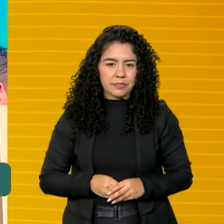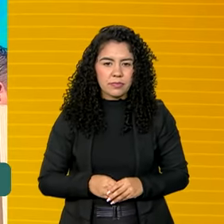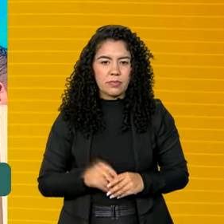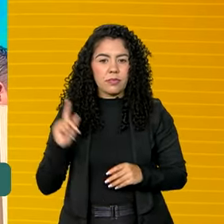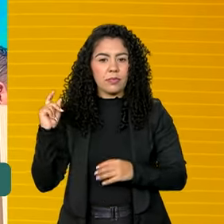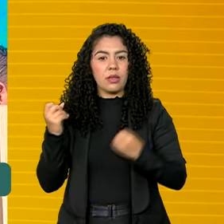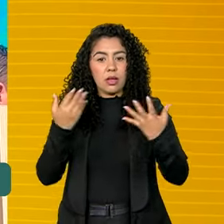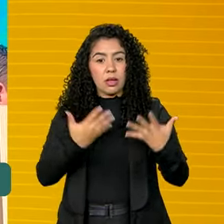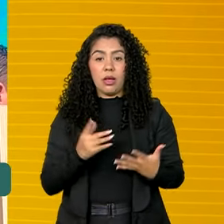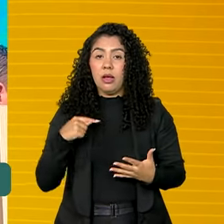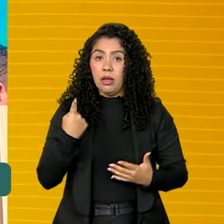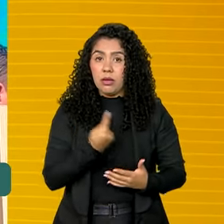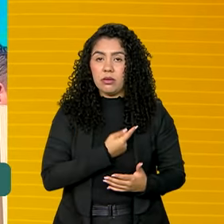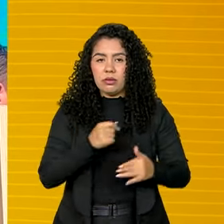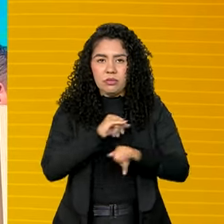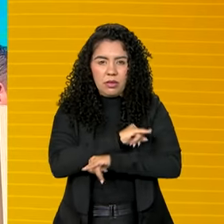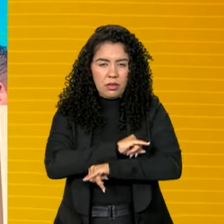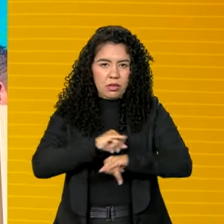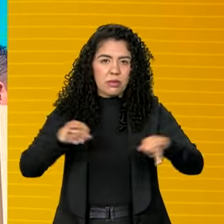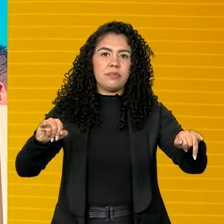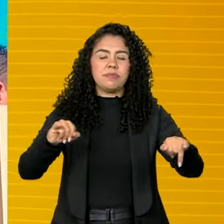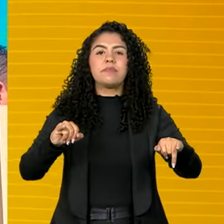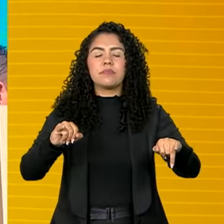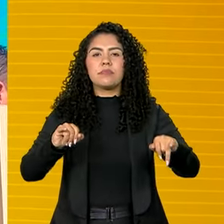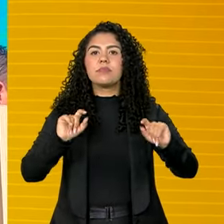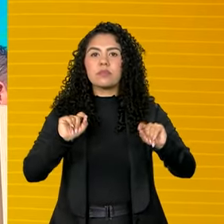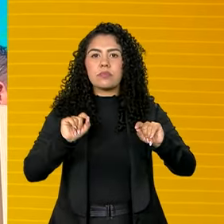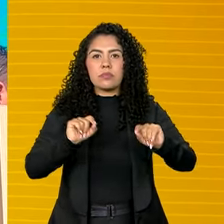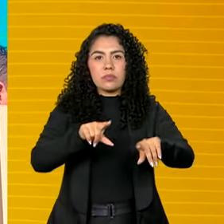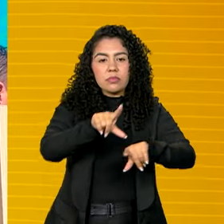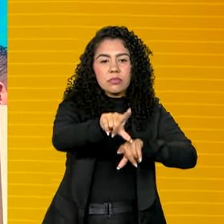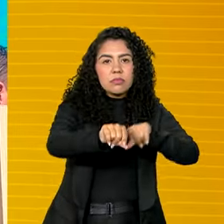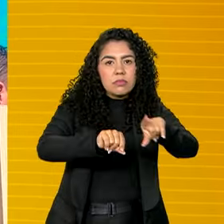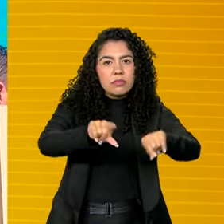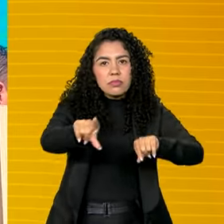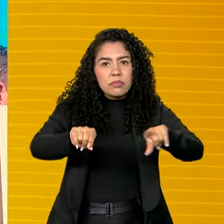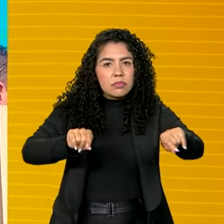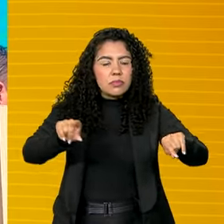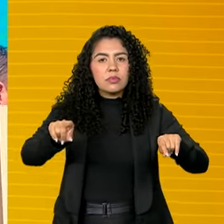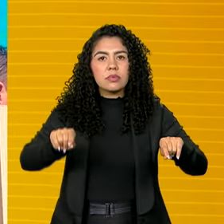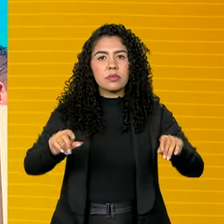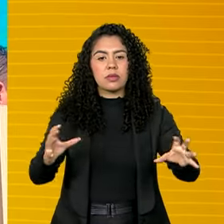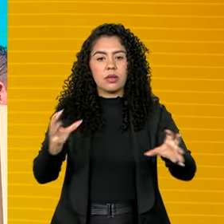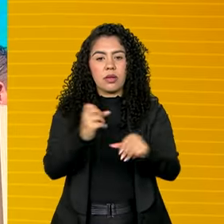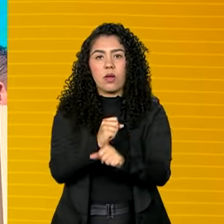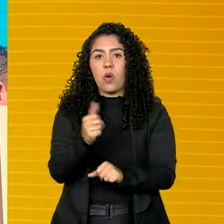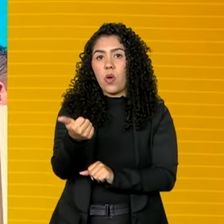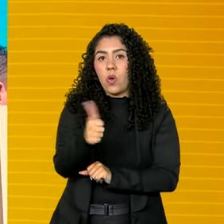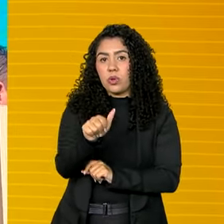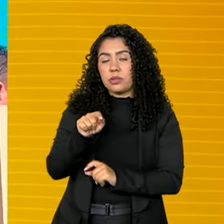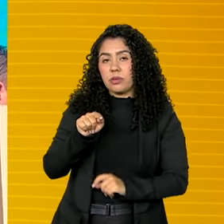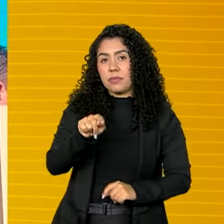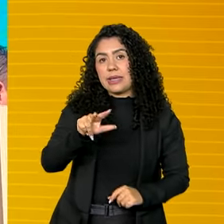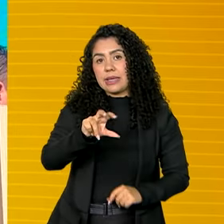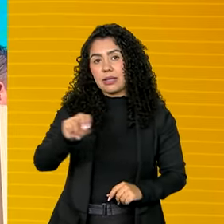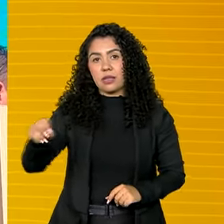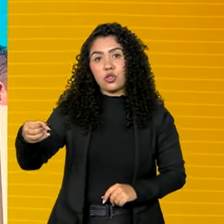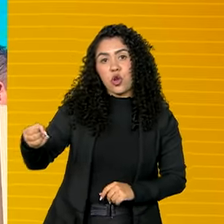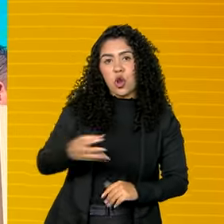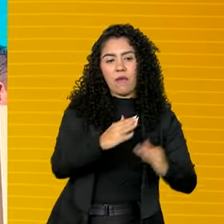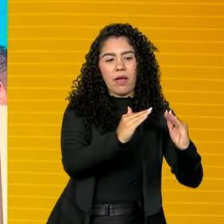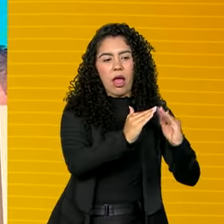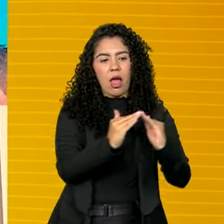nós estamos anunciando a seleção, a abertura para a seleção de 11.500 novas unidades